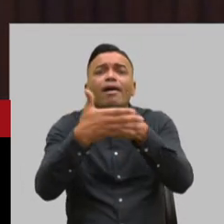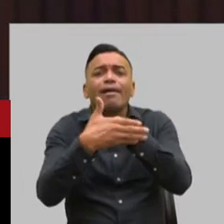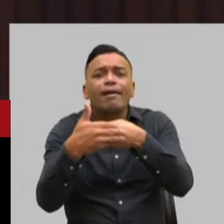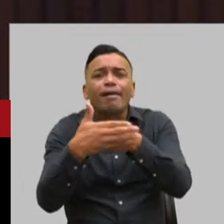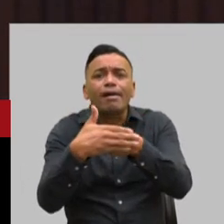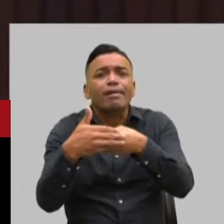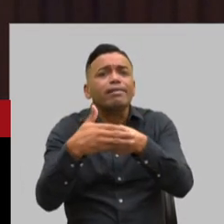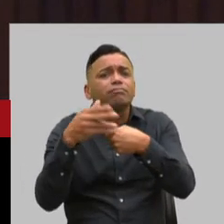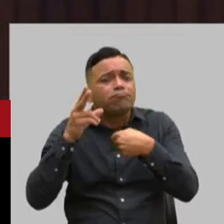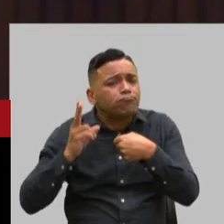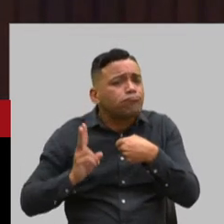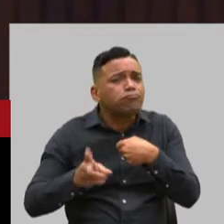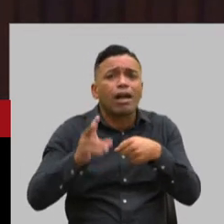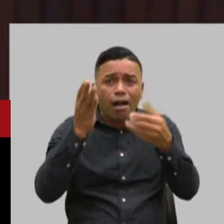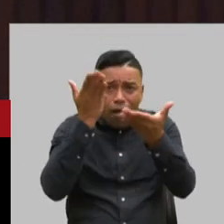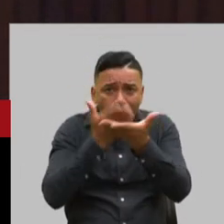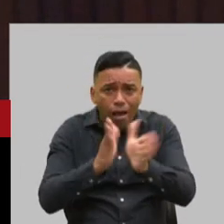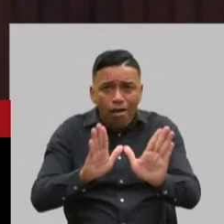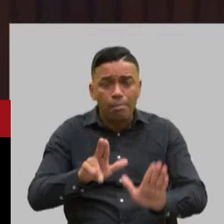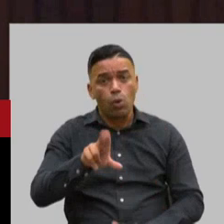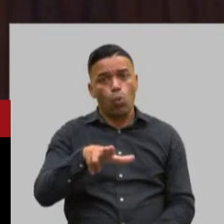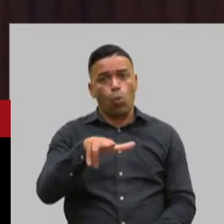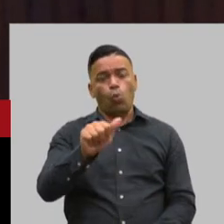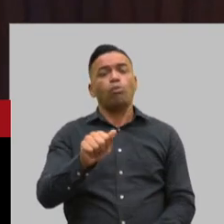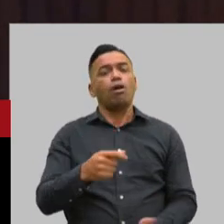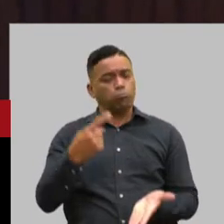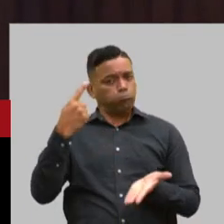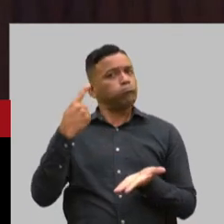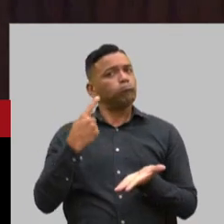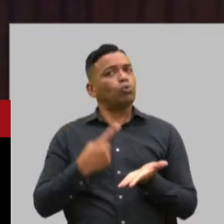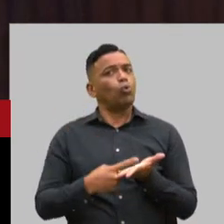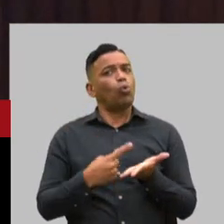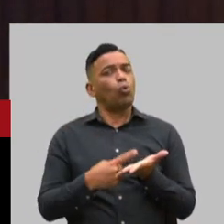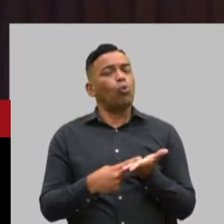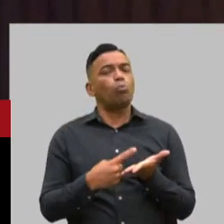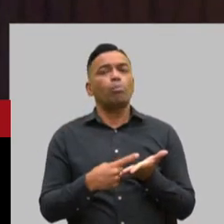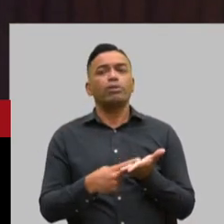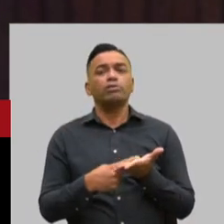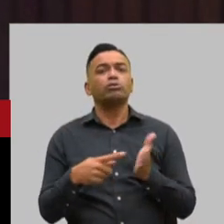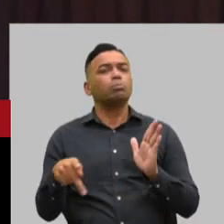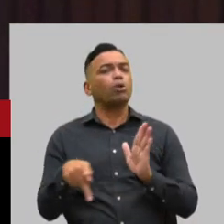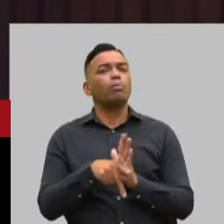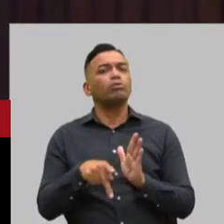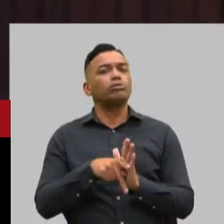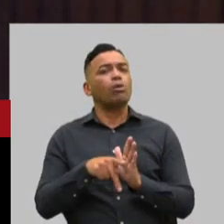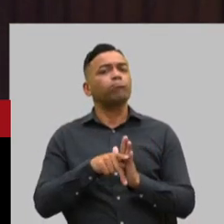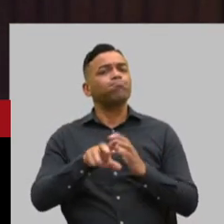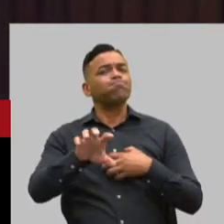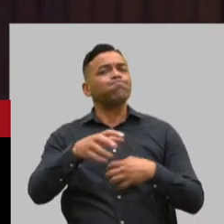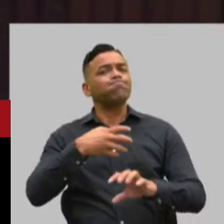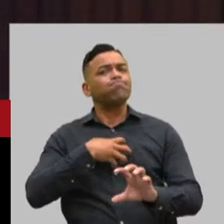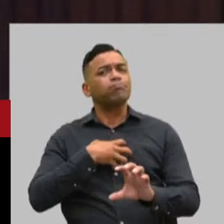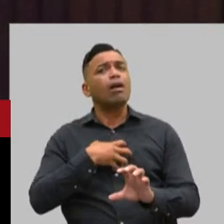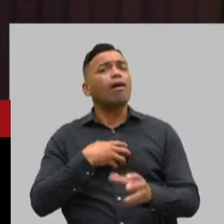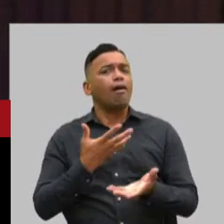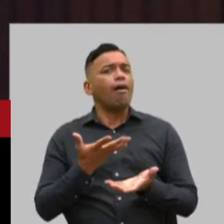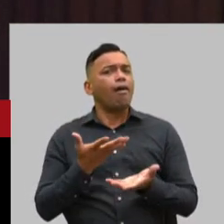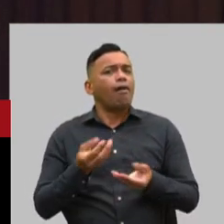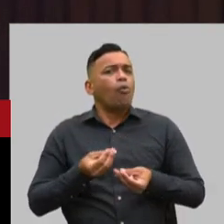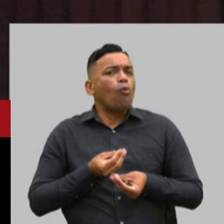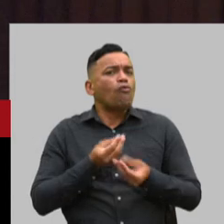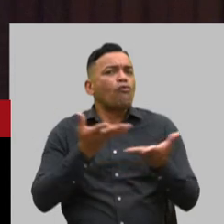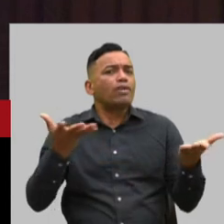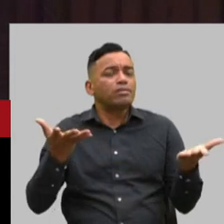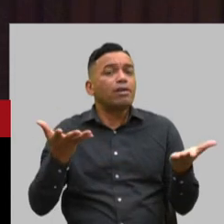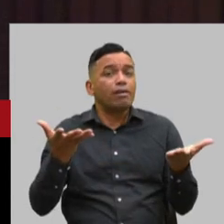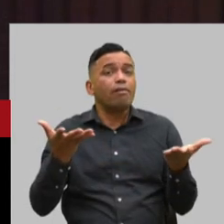acabará. Ele cumpre a missão da congregação e de seu carisma, que é de levar